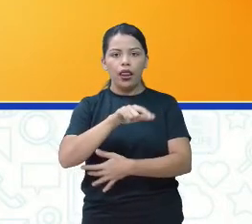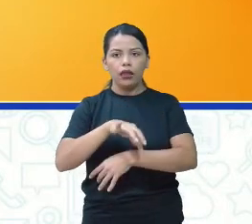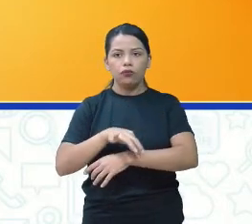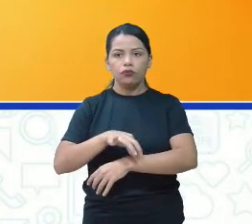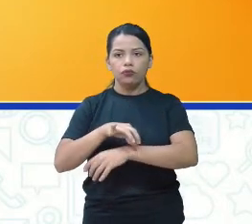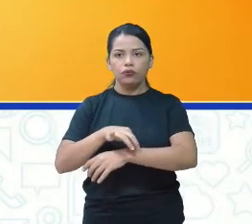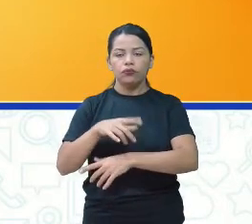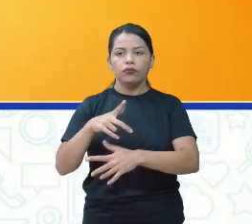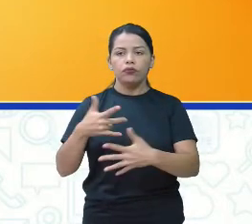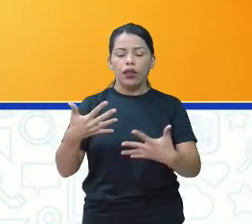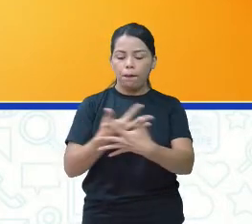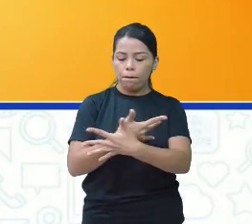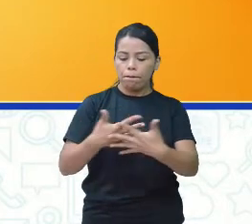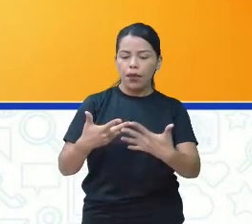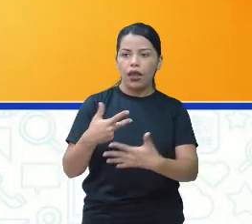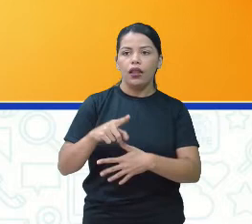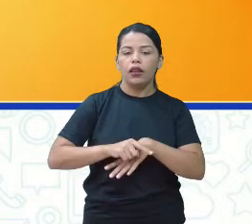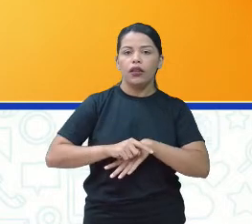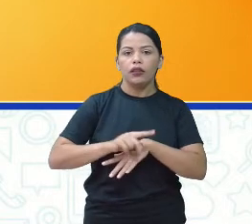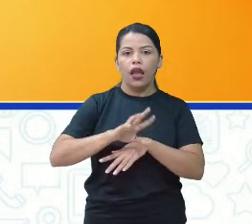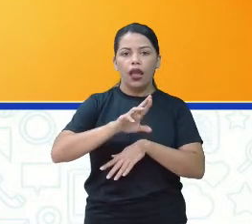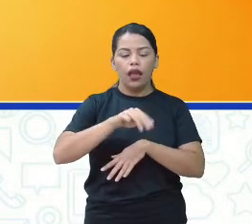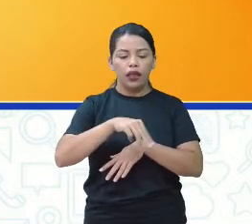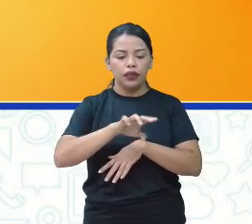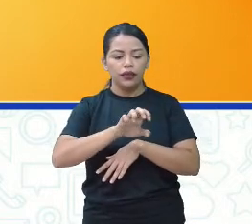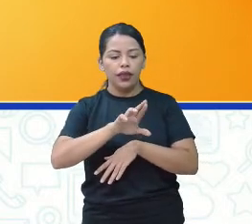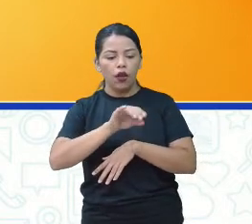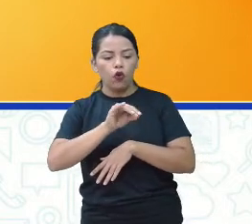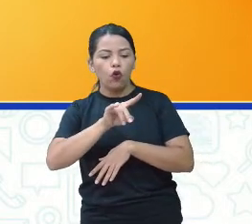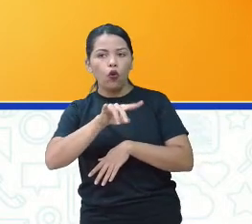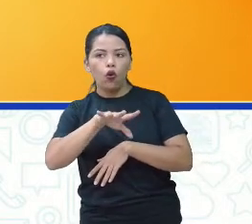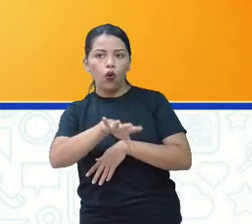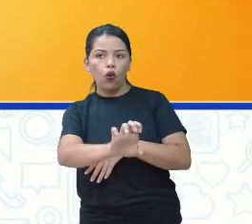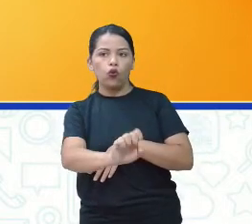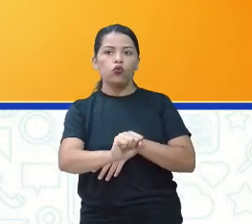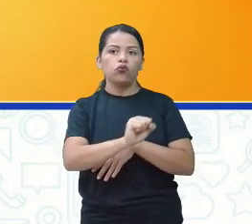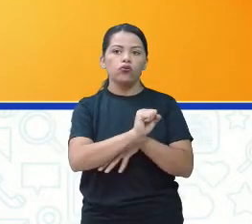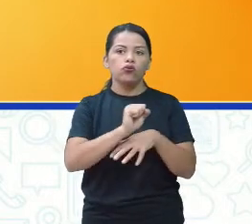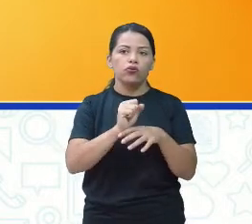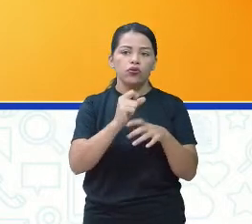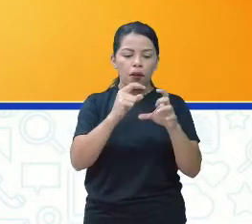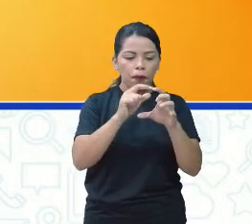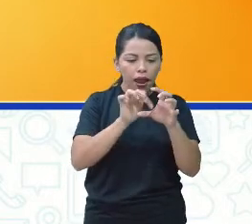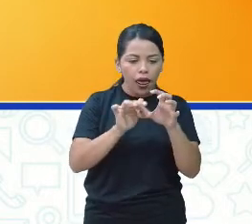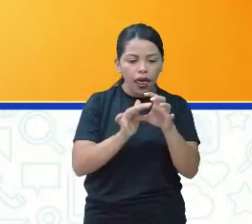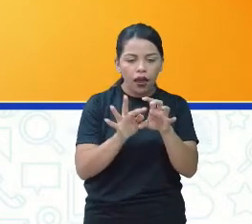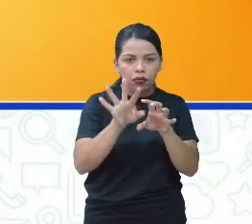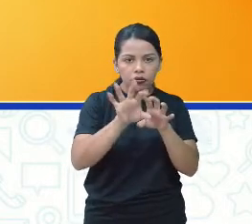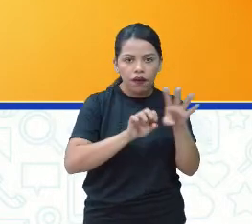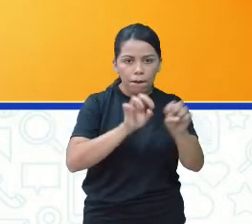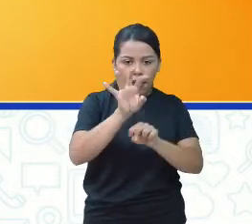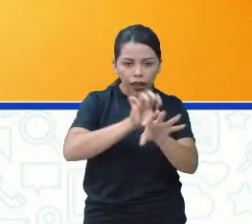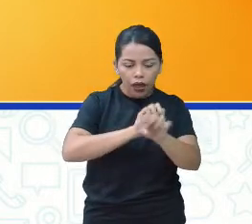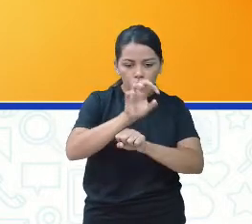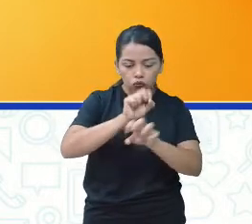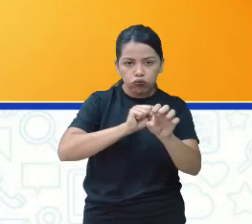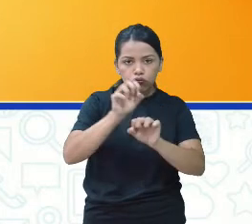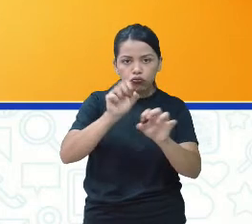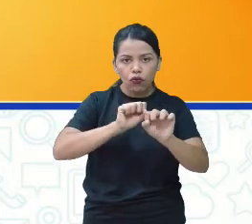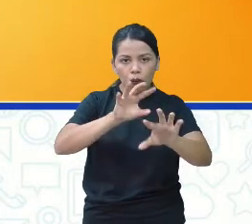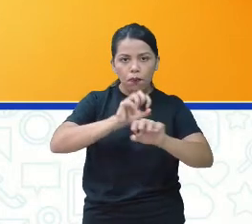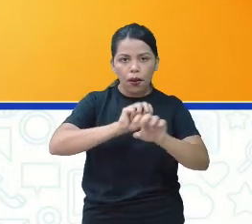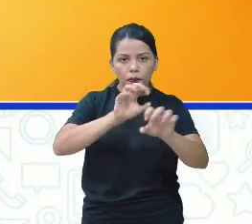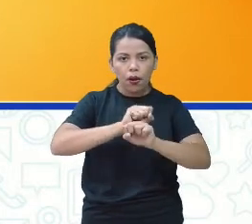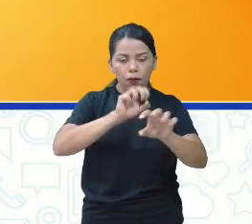alguns neurônios captou, tem aí uma setinha mostrando, dizendo que ela captou uma informação. E lá na questão aí